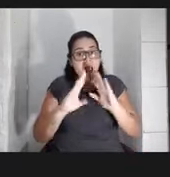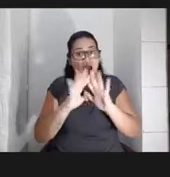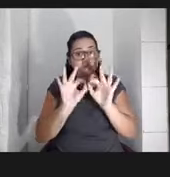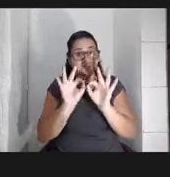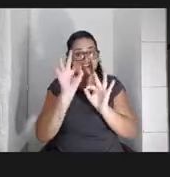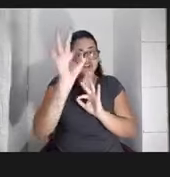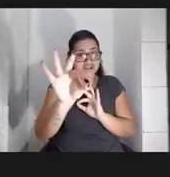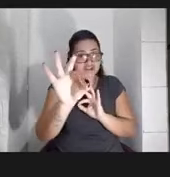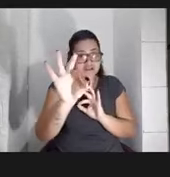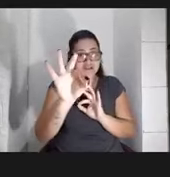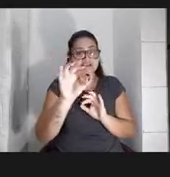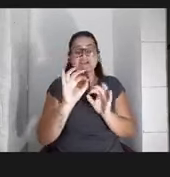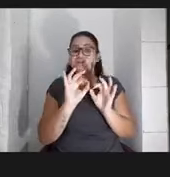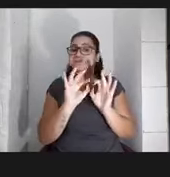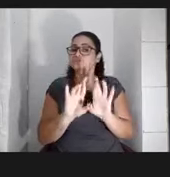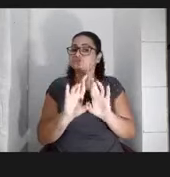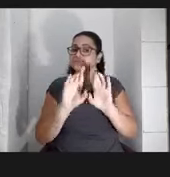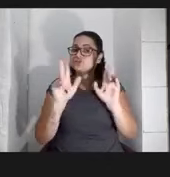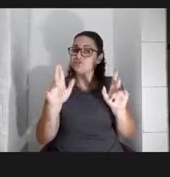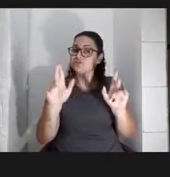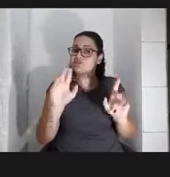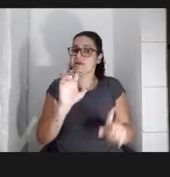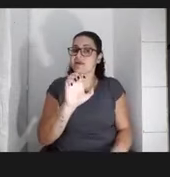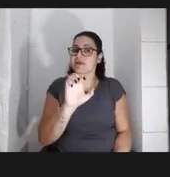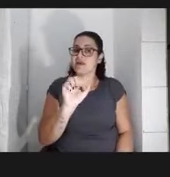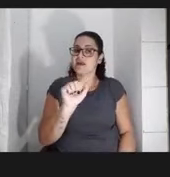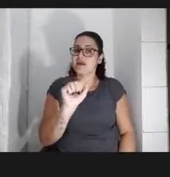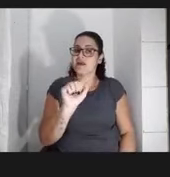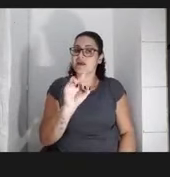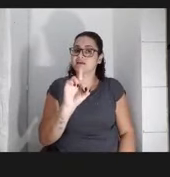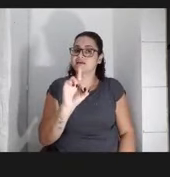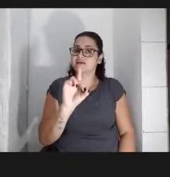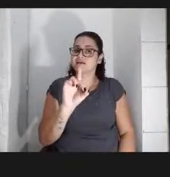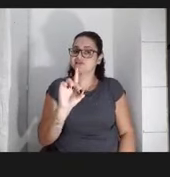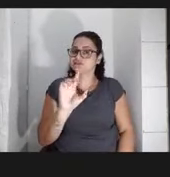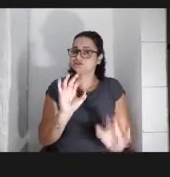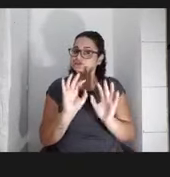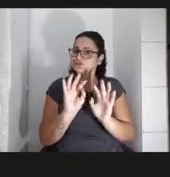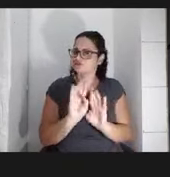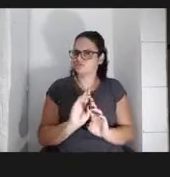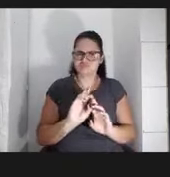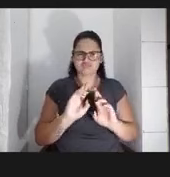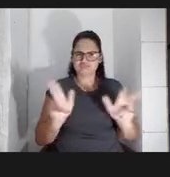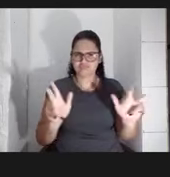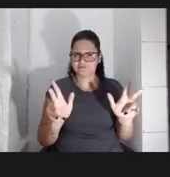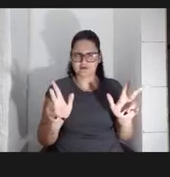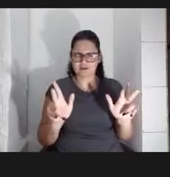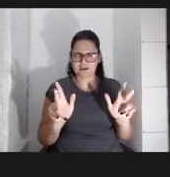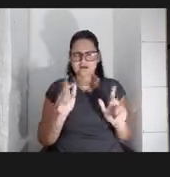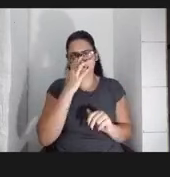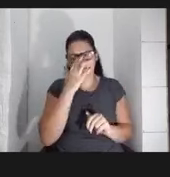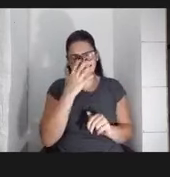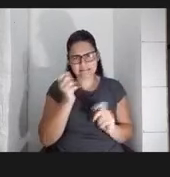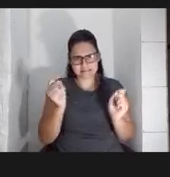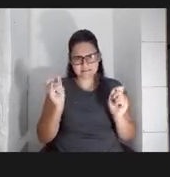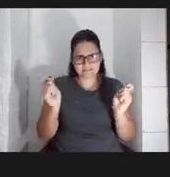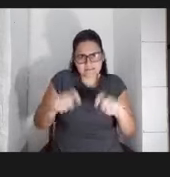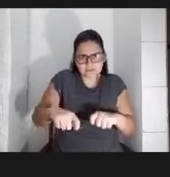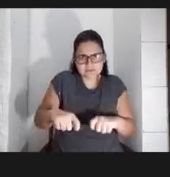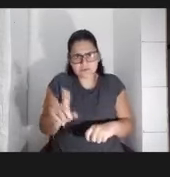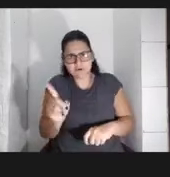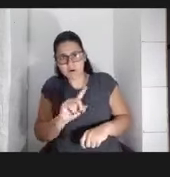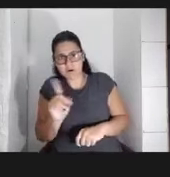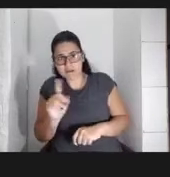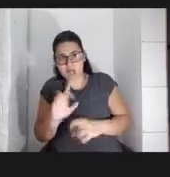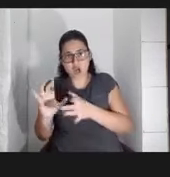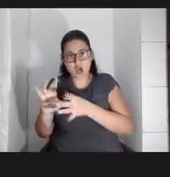do EAD, não estamos discutindo aqui EAD, estamos discutindo essa forma remota de educar, se é que é possível no contexto que nós temos estrutural